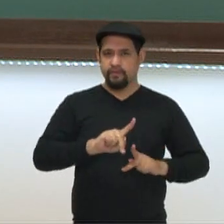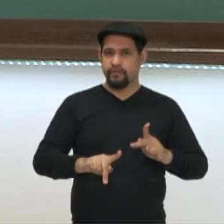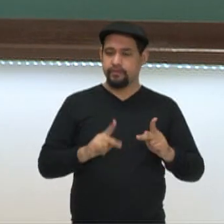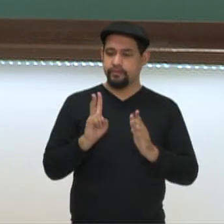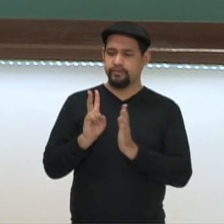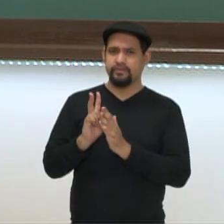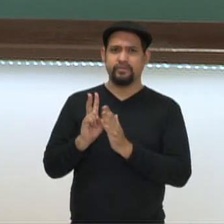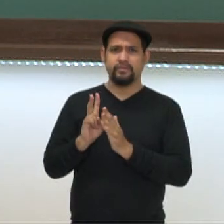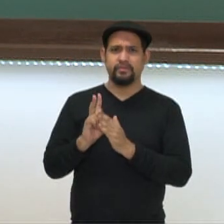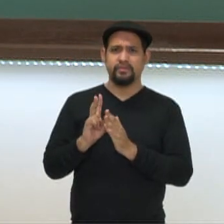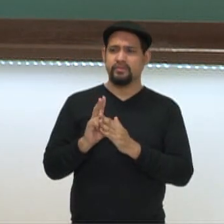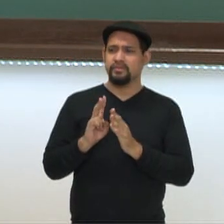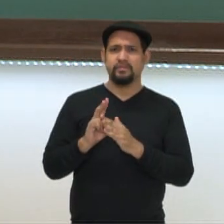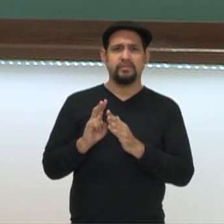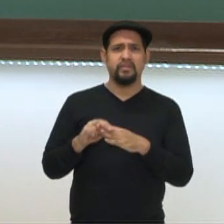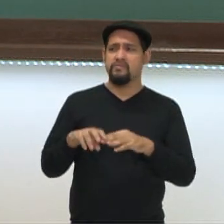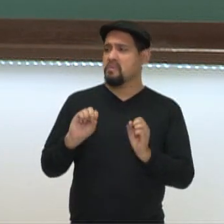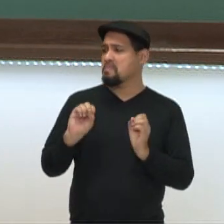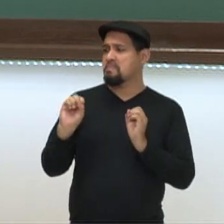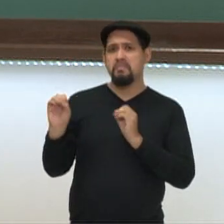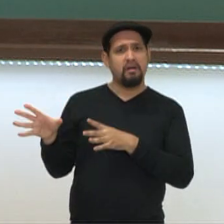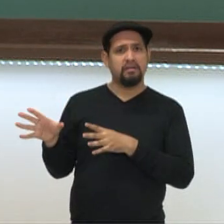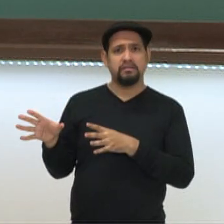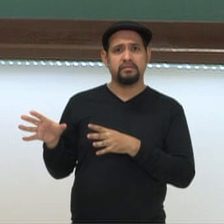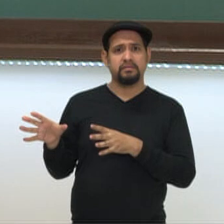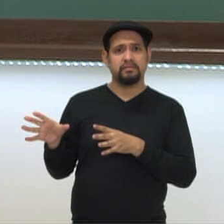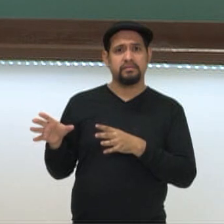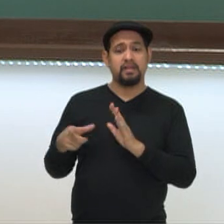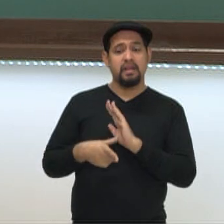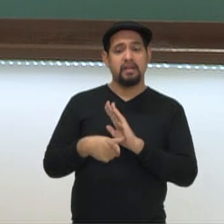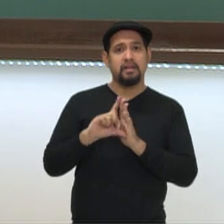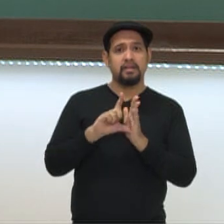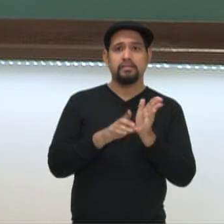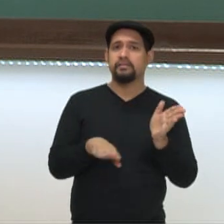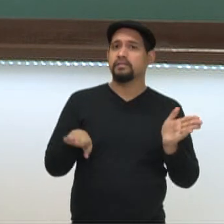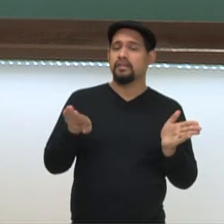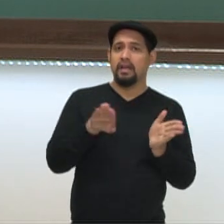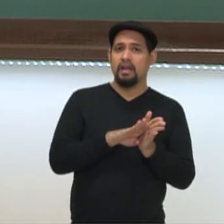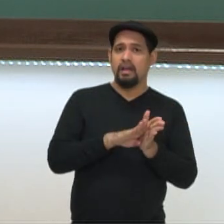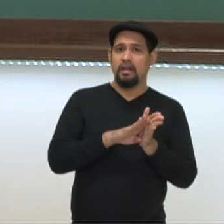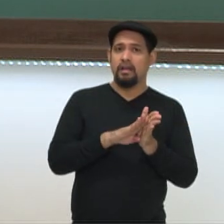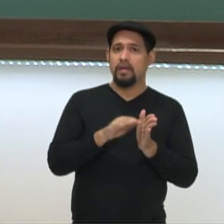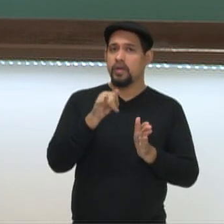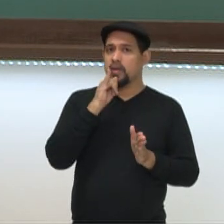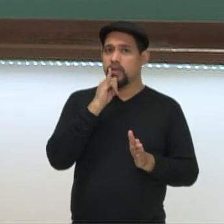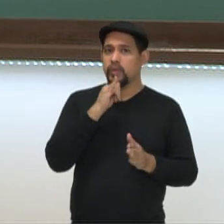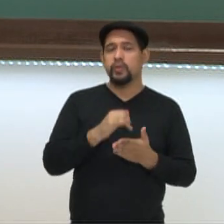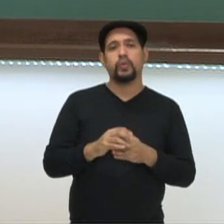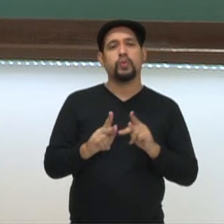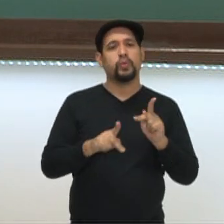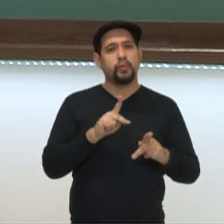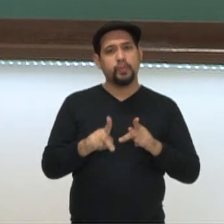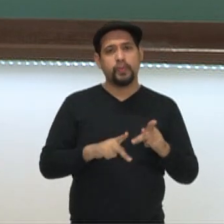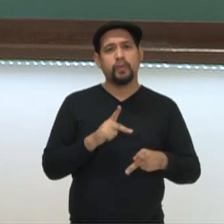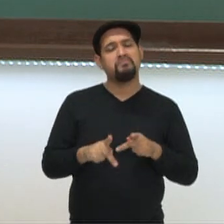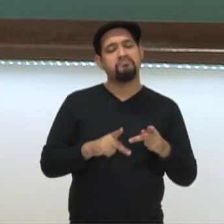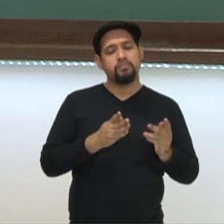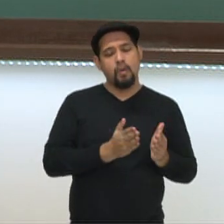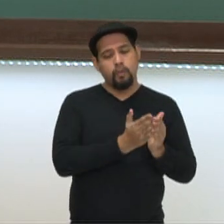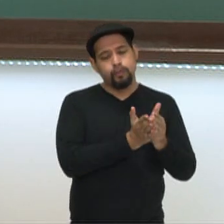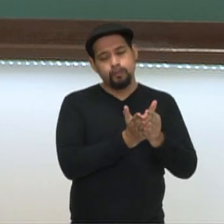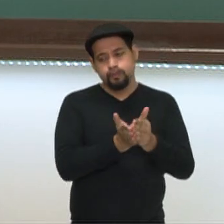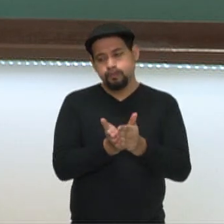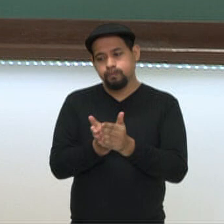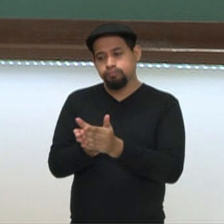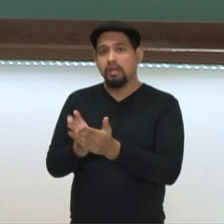indígenas abandonaram essas pirâmides antes da chegada da invasão, da colonização. Pode ter sido,